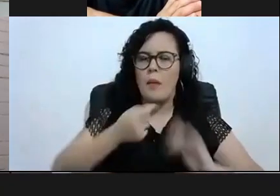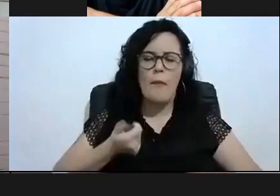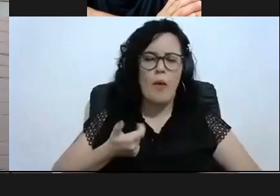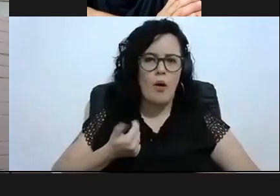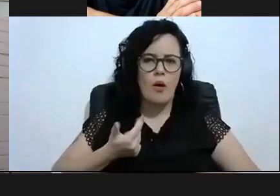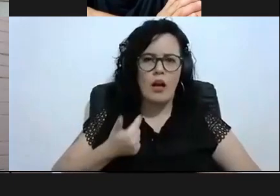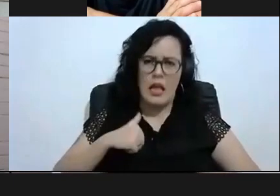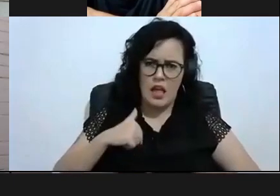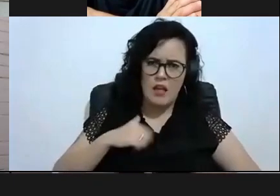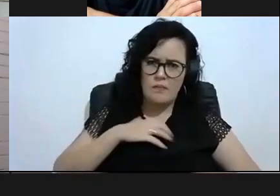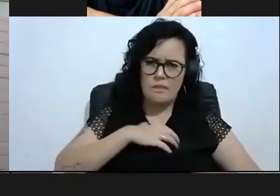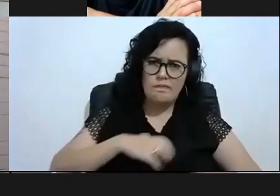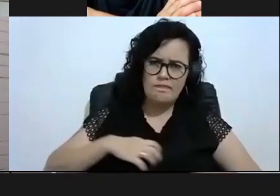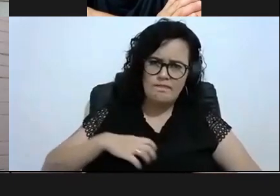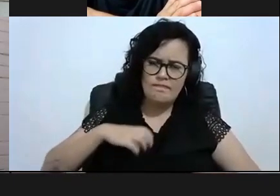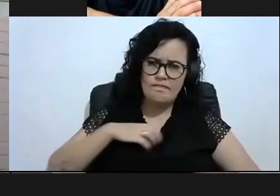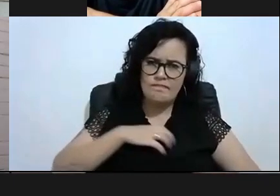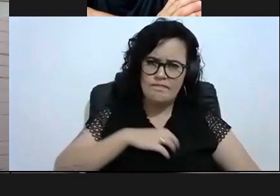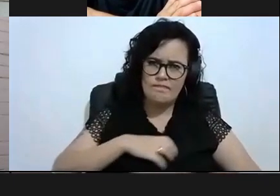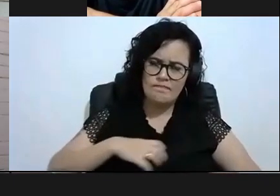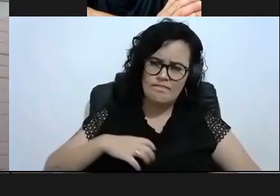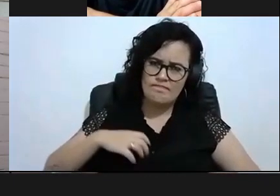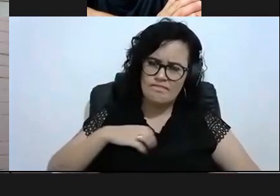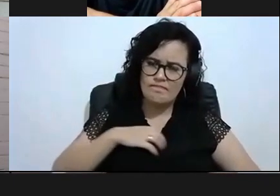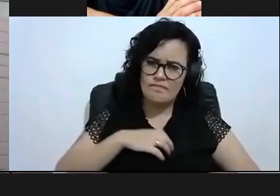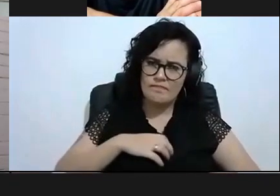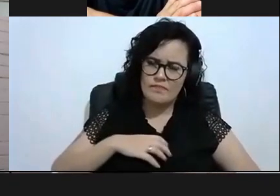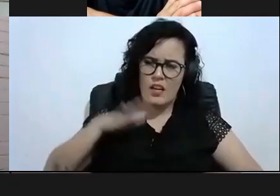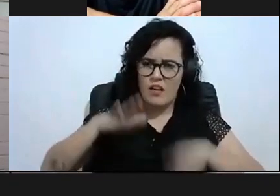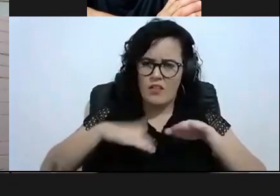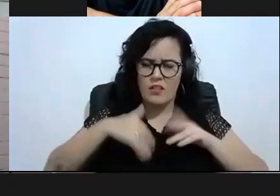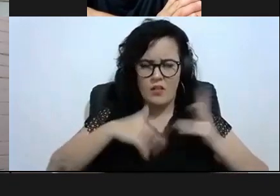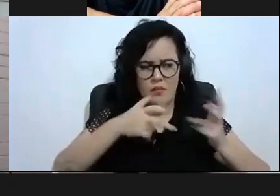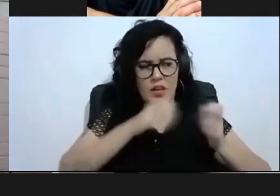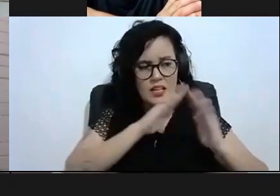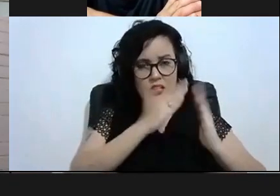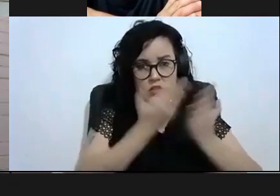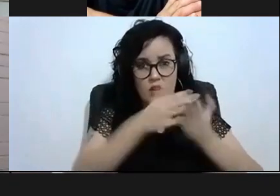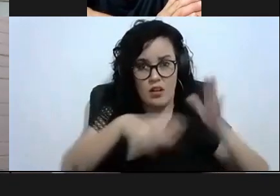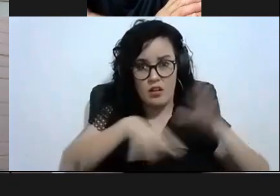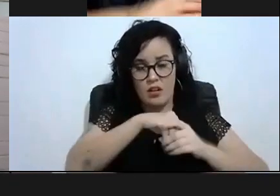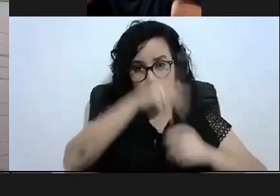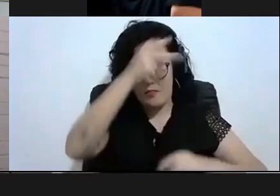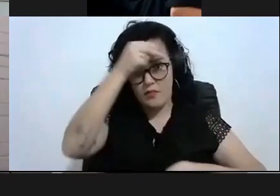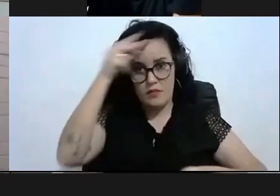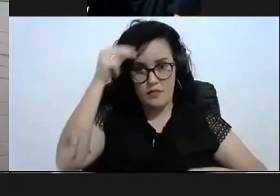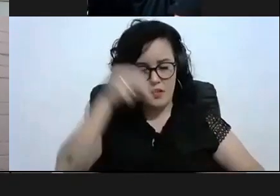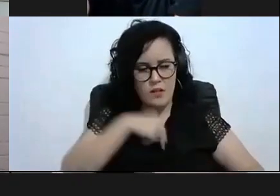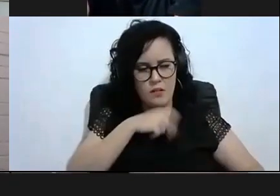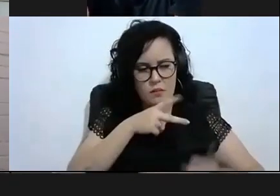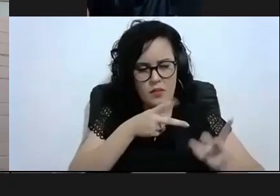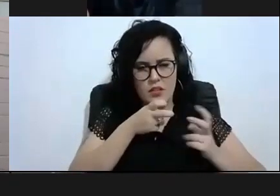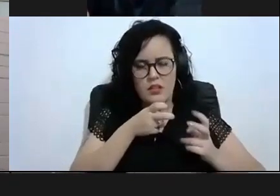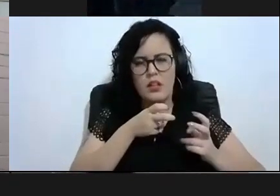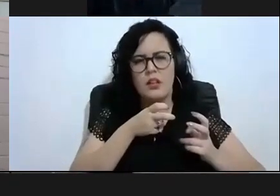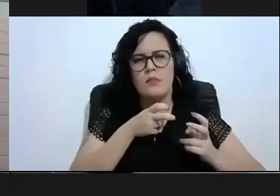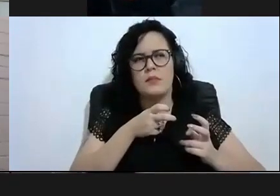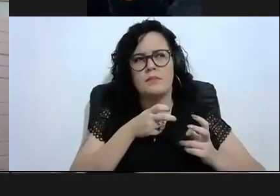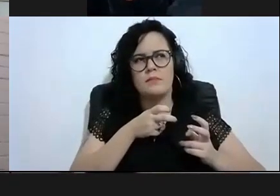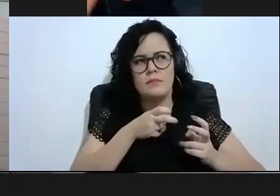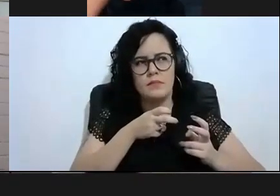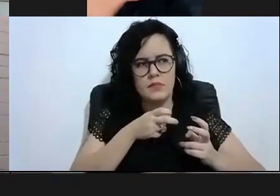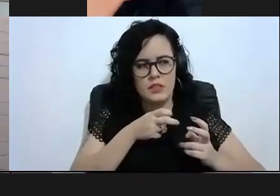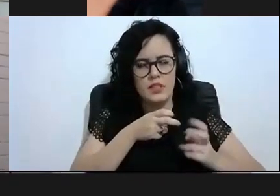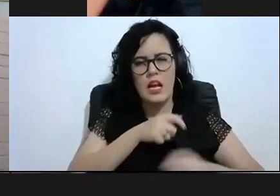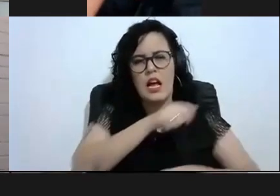assim, né? Eu vejo na realidade escolar, assim, de escola pública, uma coisa muito Os